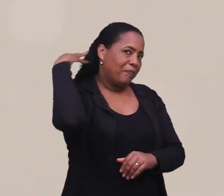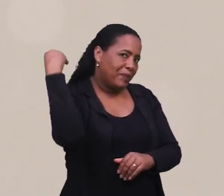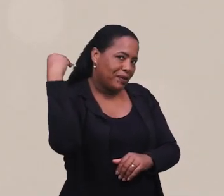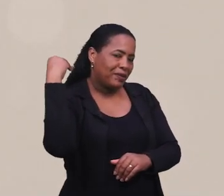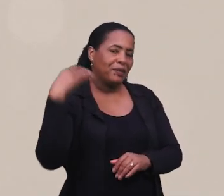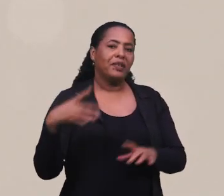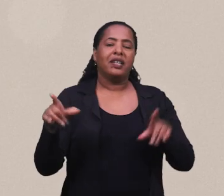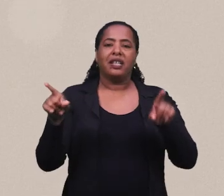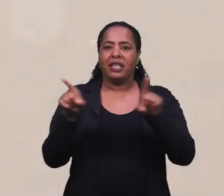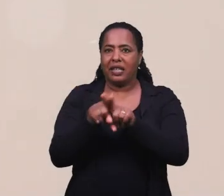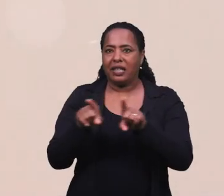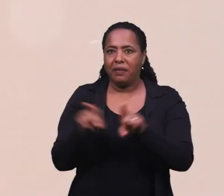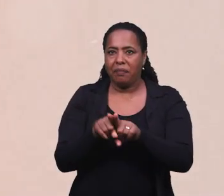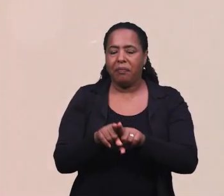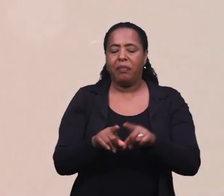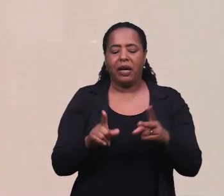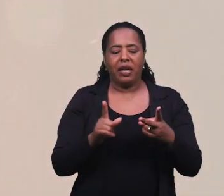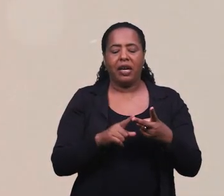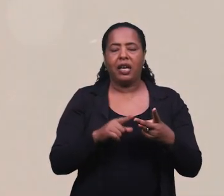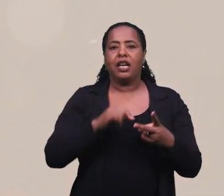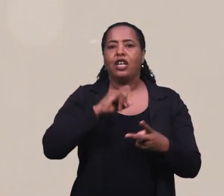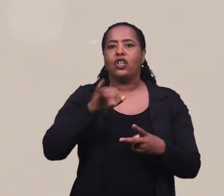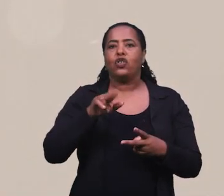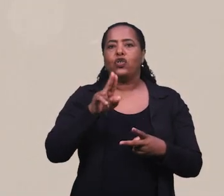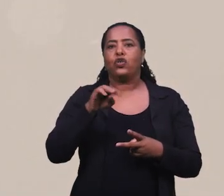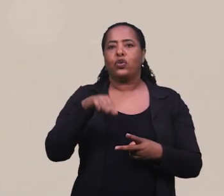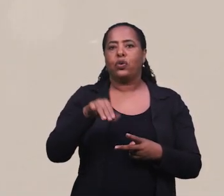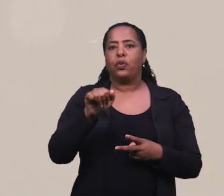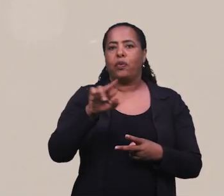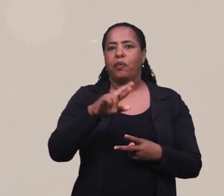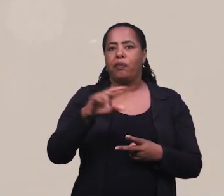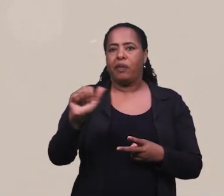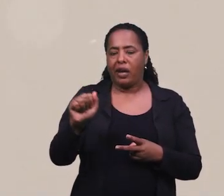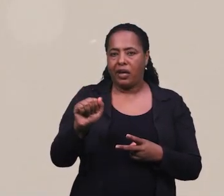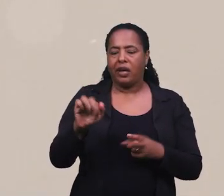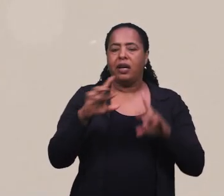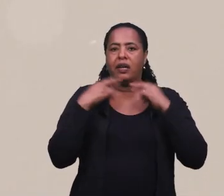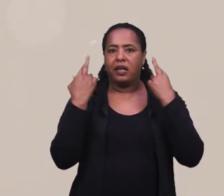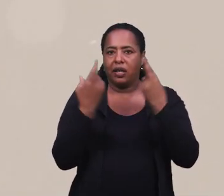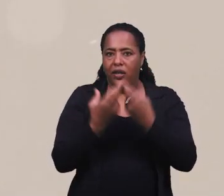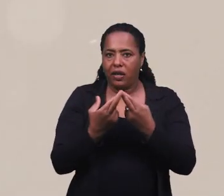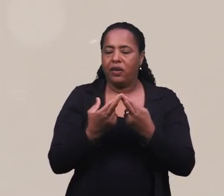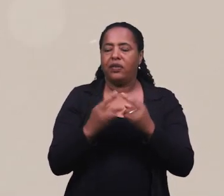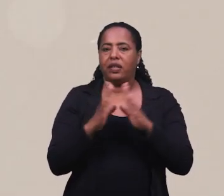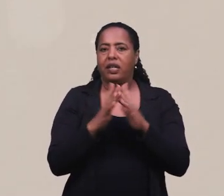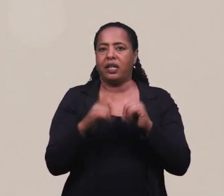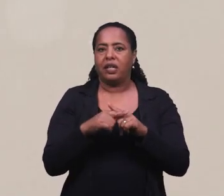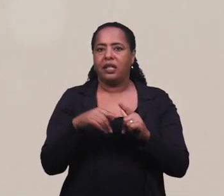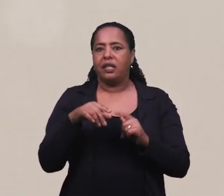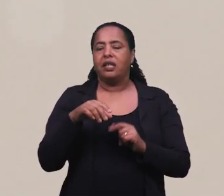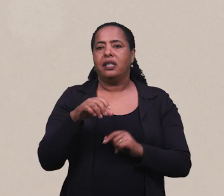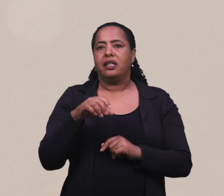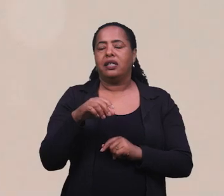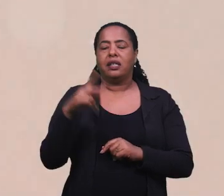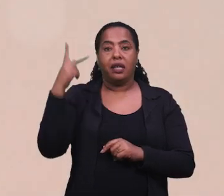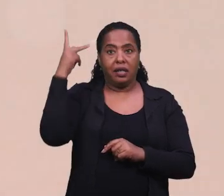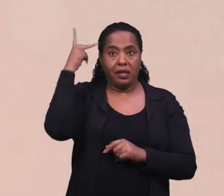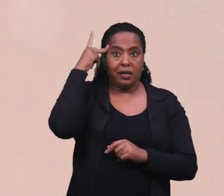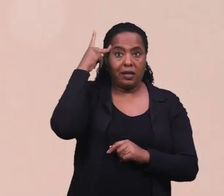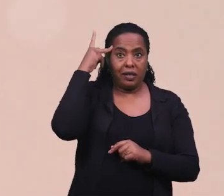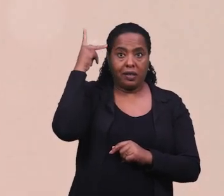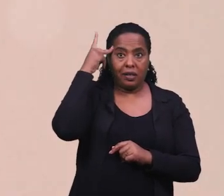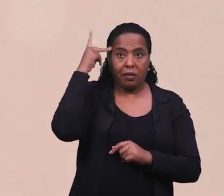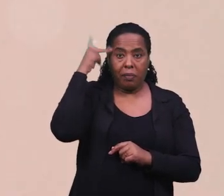mesma, está falando da parte do Senhor. Então, uma pessoa que pode ser e é muito útil no nosso meio. Então, esse acolhimento